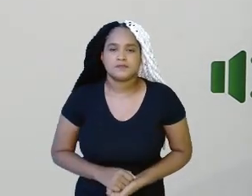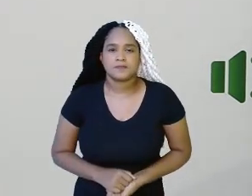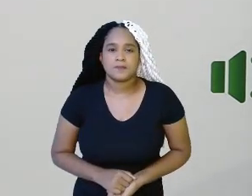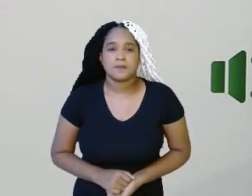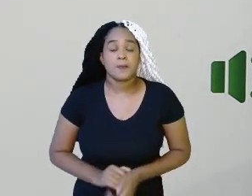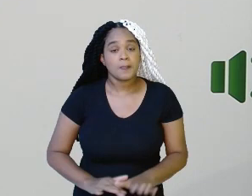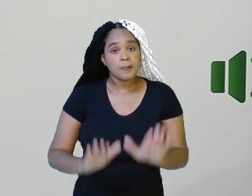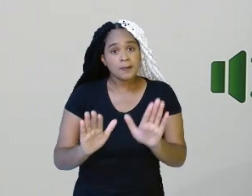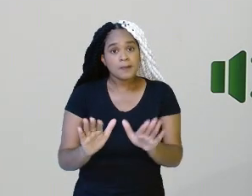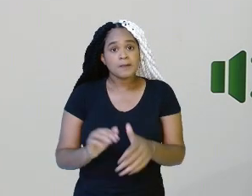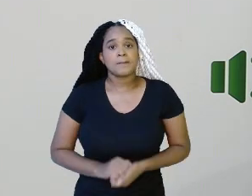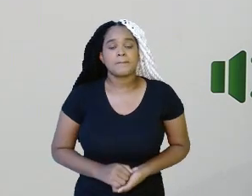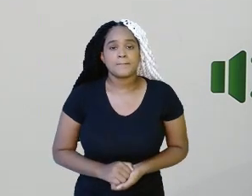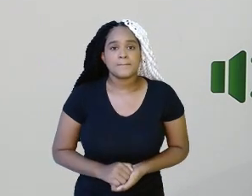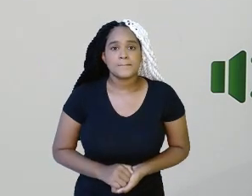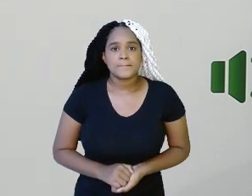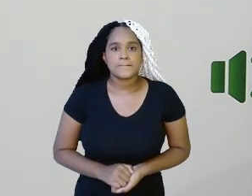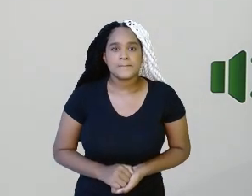E aí,